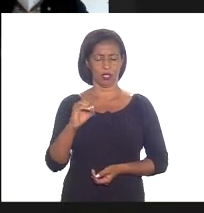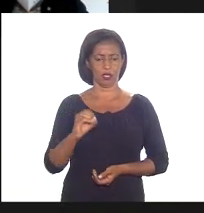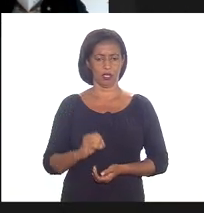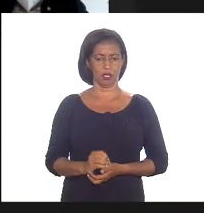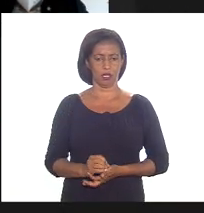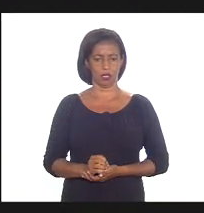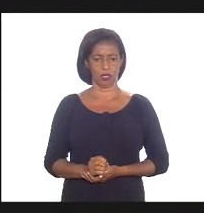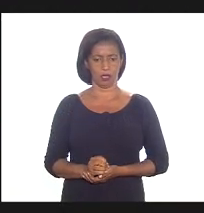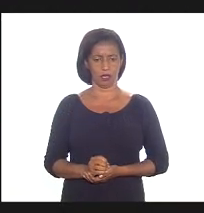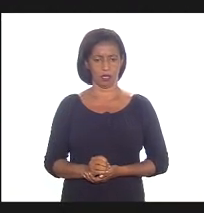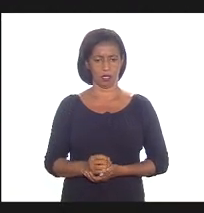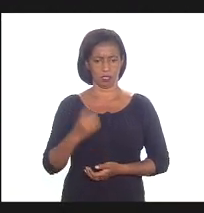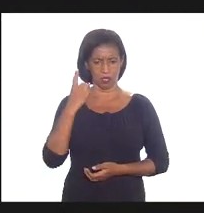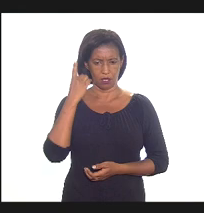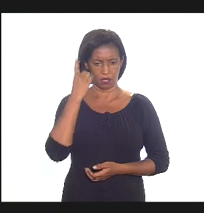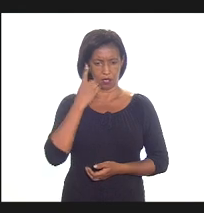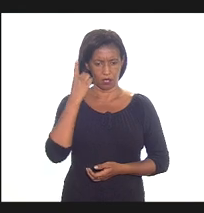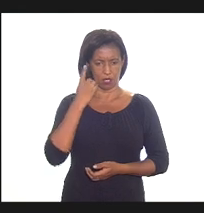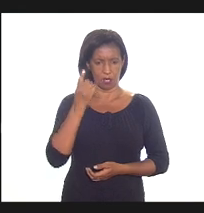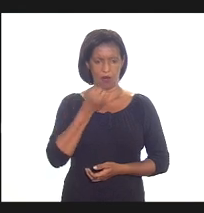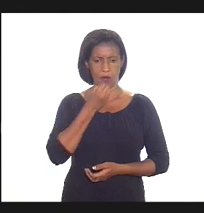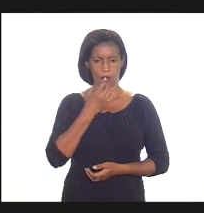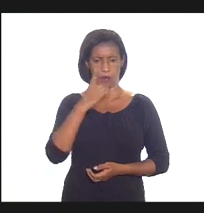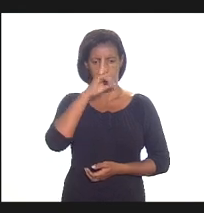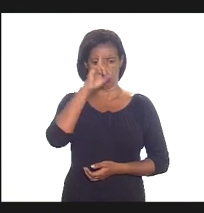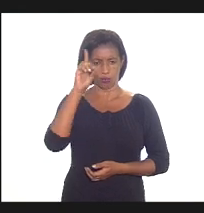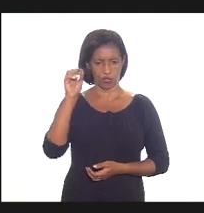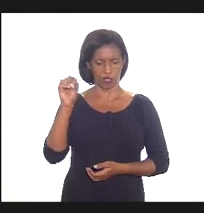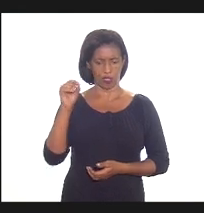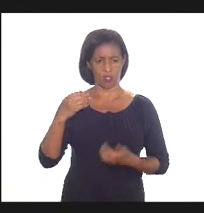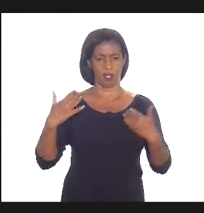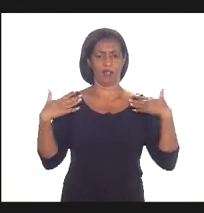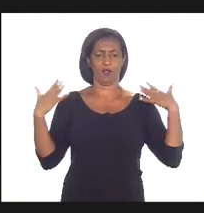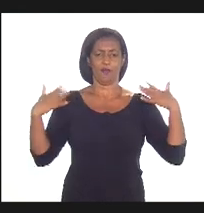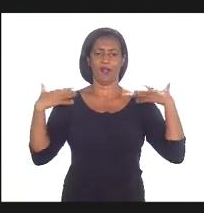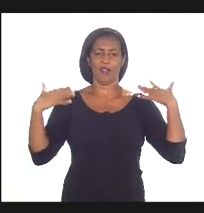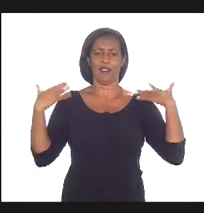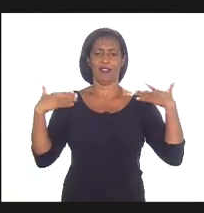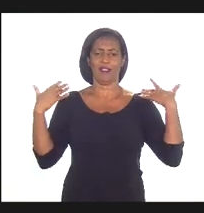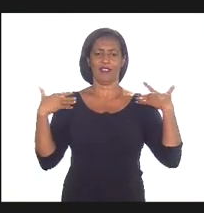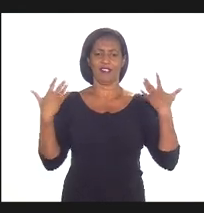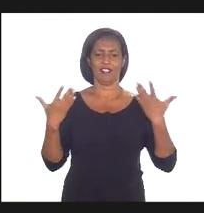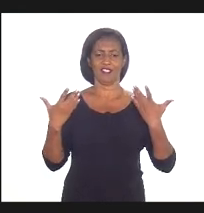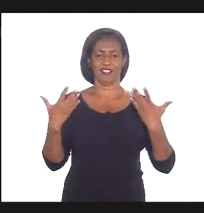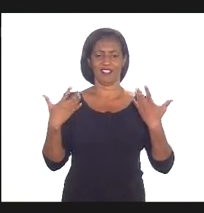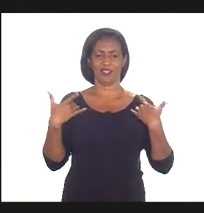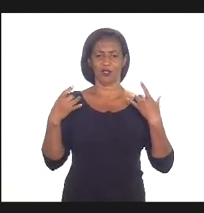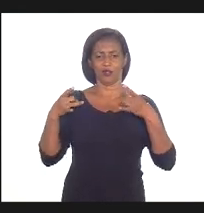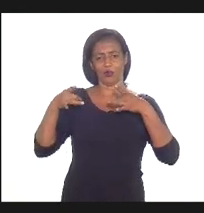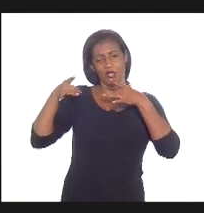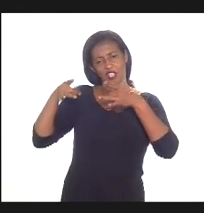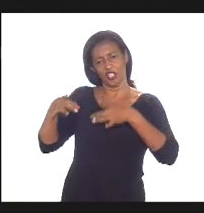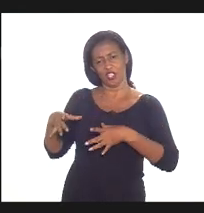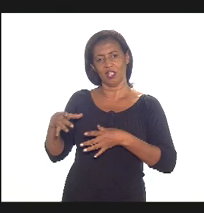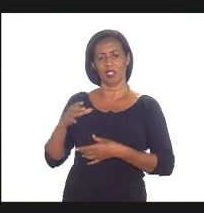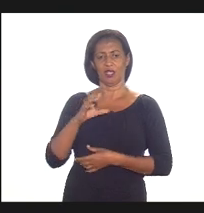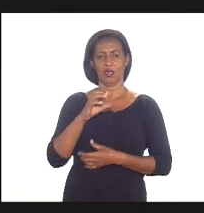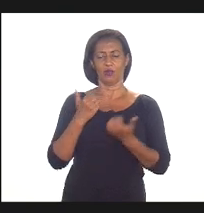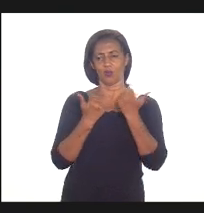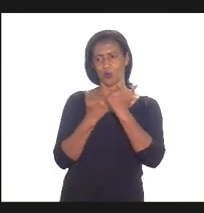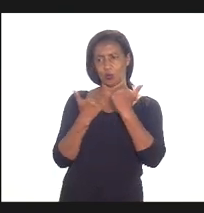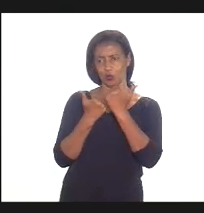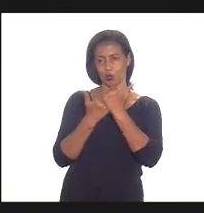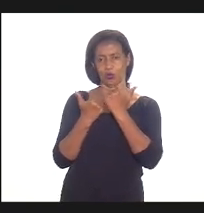Deputada Tia Ju, bom dia. É uma alegria estar votando. Eu estou deixando o cargo de corregedor